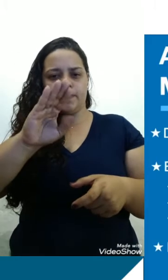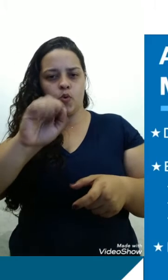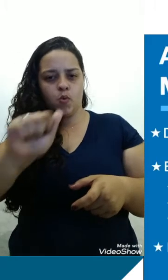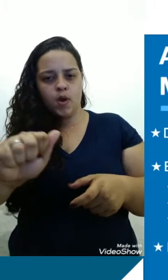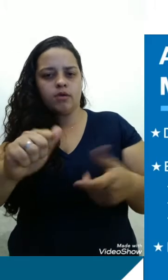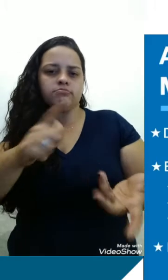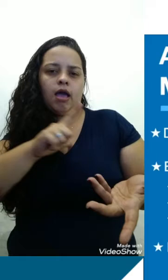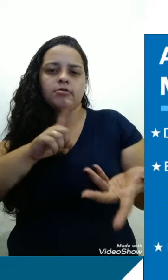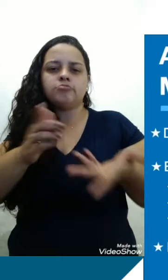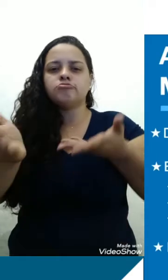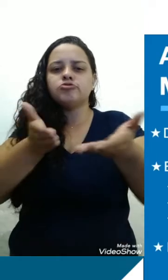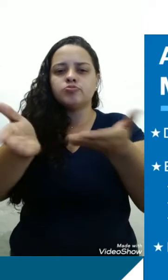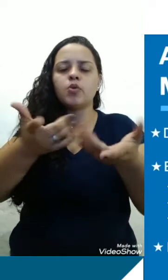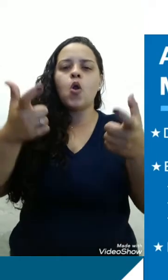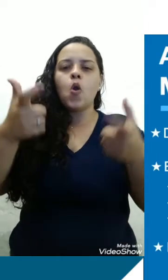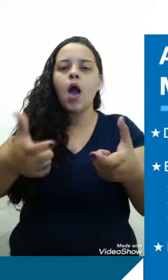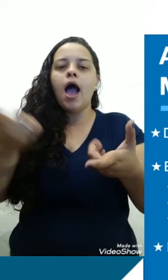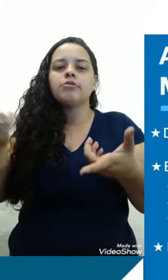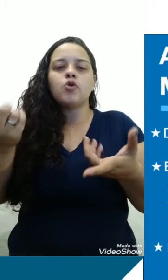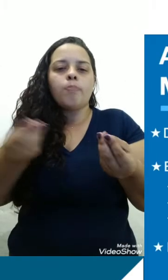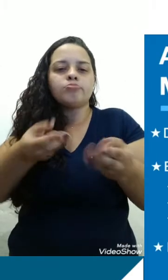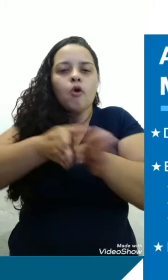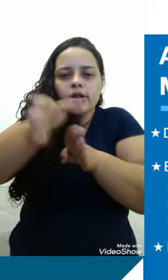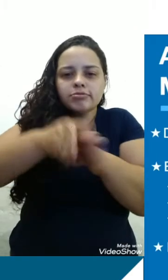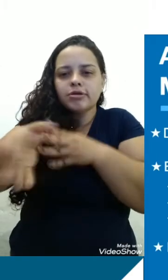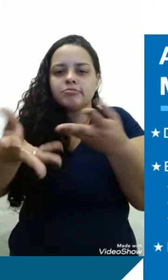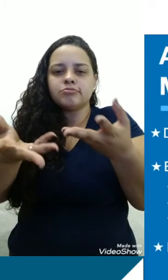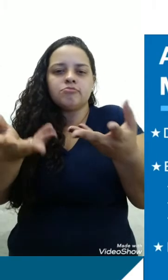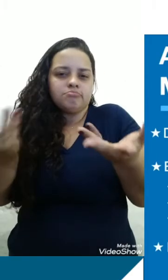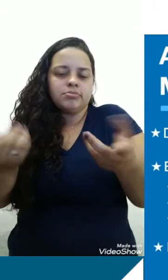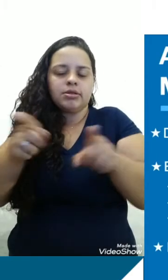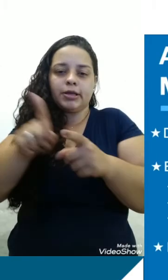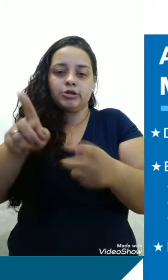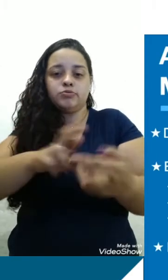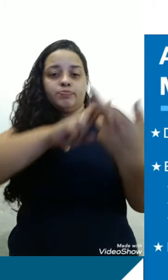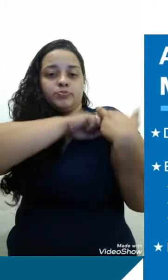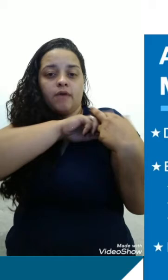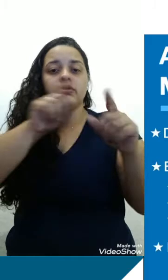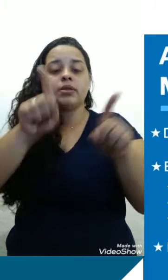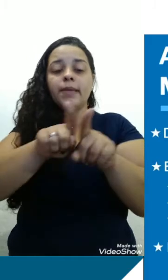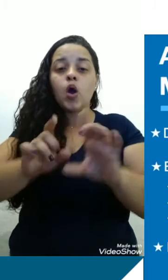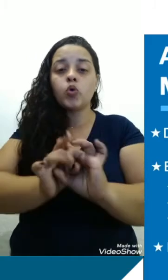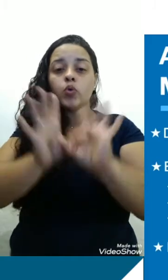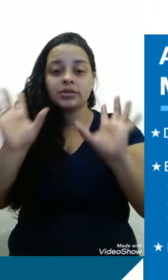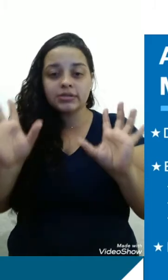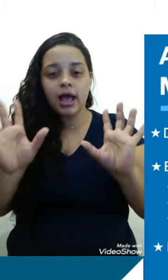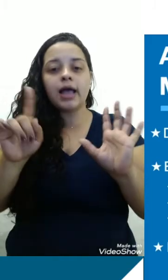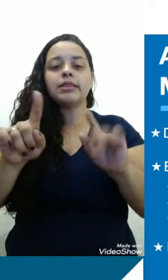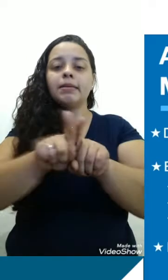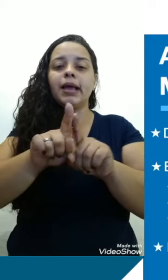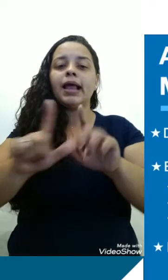os direcionamentos da política das minas, a Intendência das Minas, responsável por autorizar,